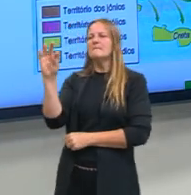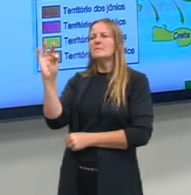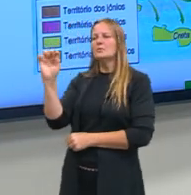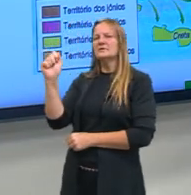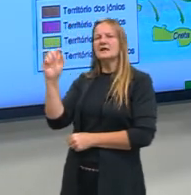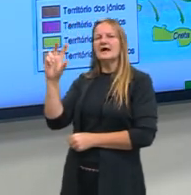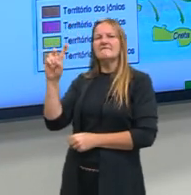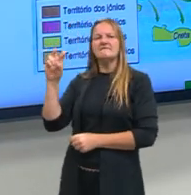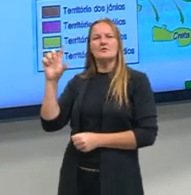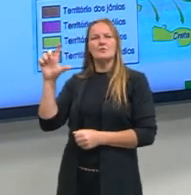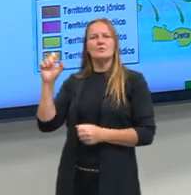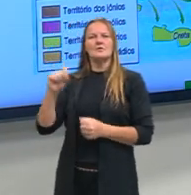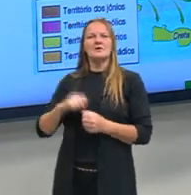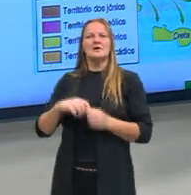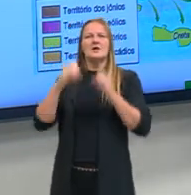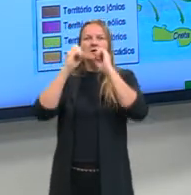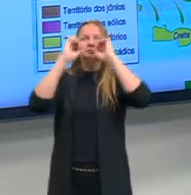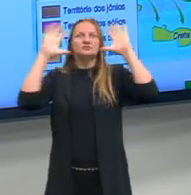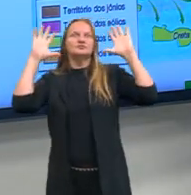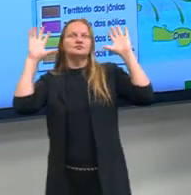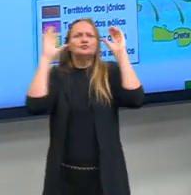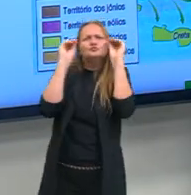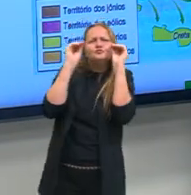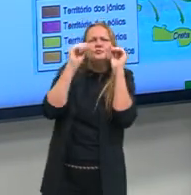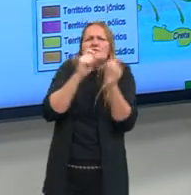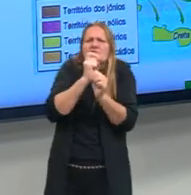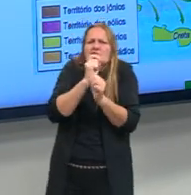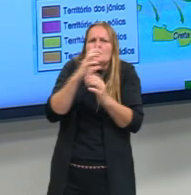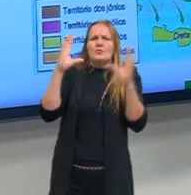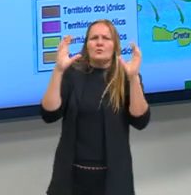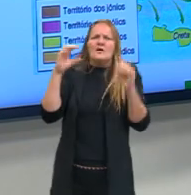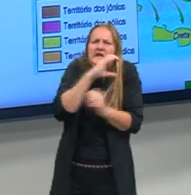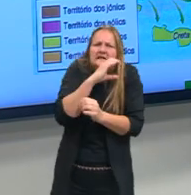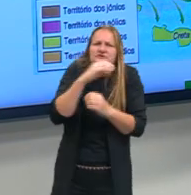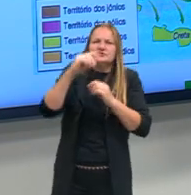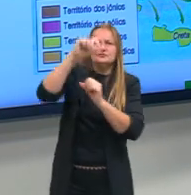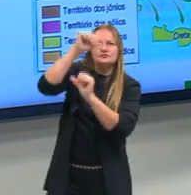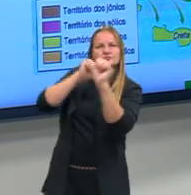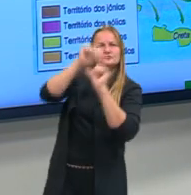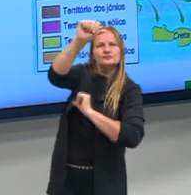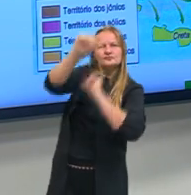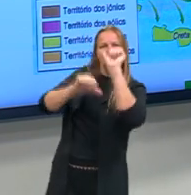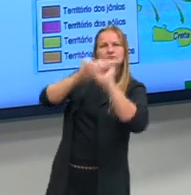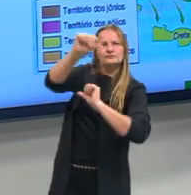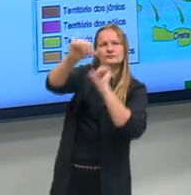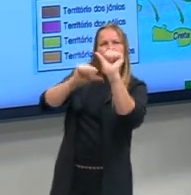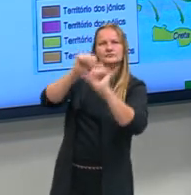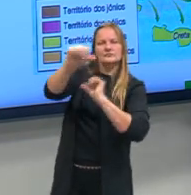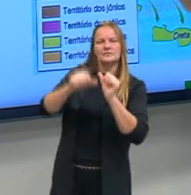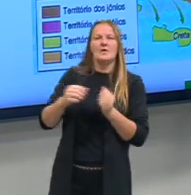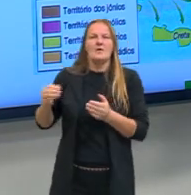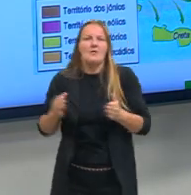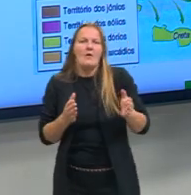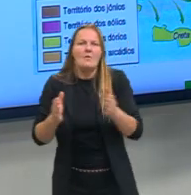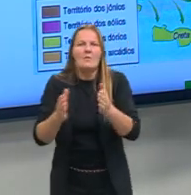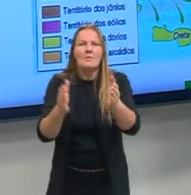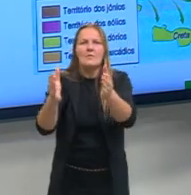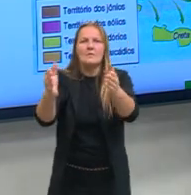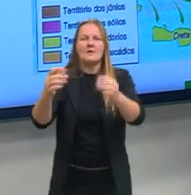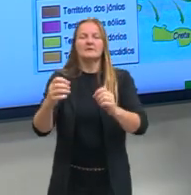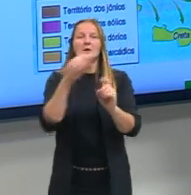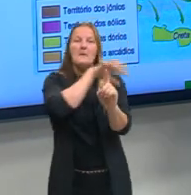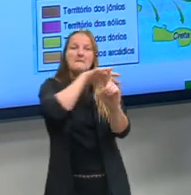dia-noite claro-escuro quente-frio ele é a preocupação deles né eles vão caminhando nessa